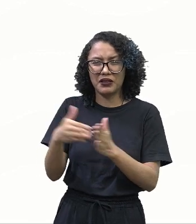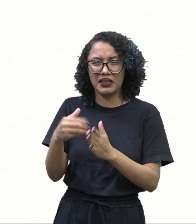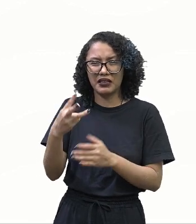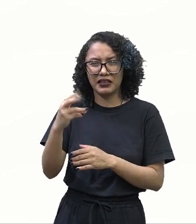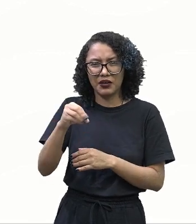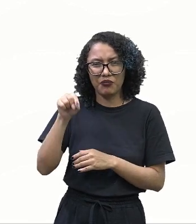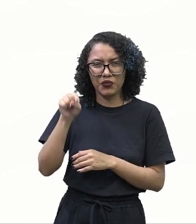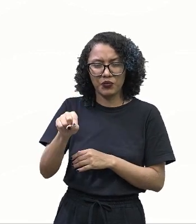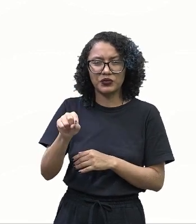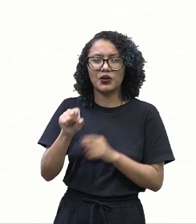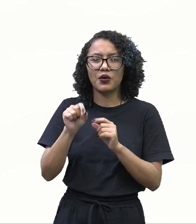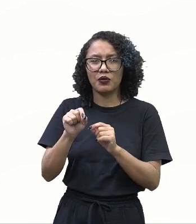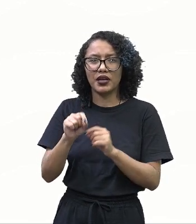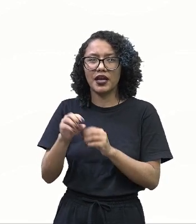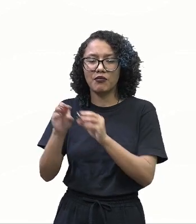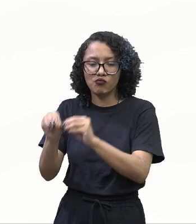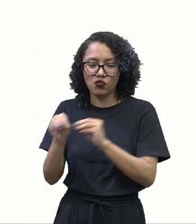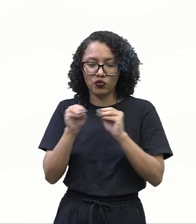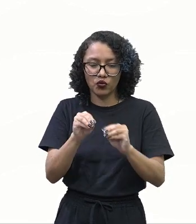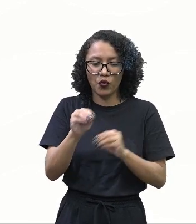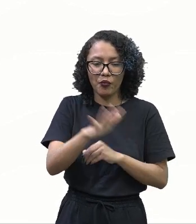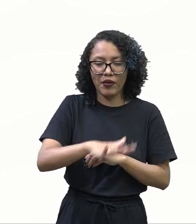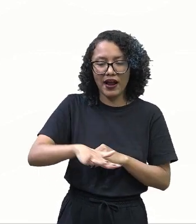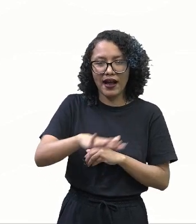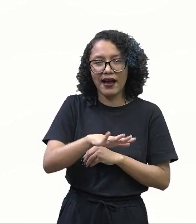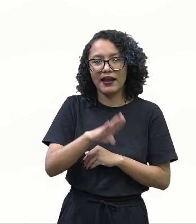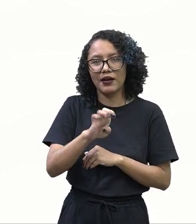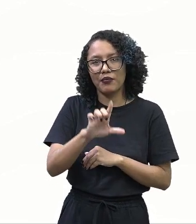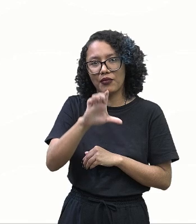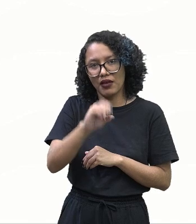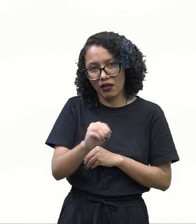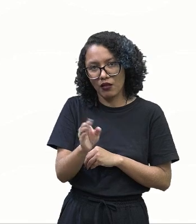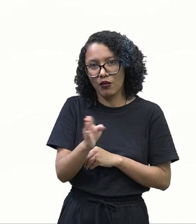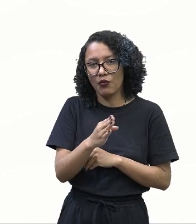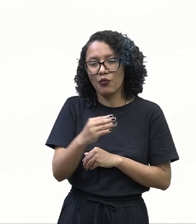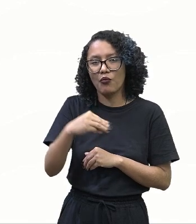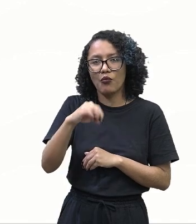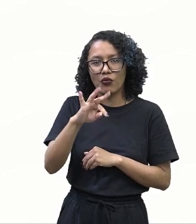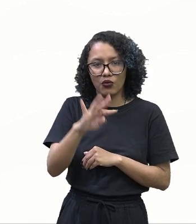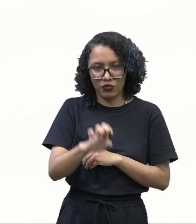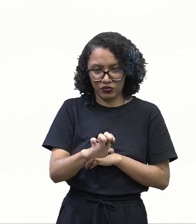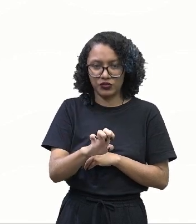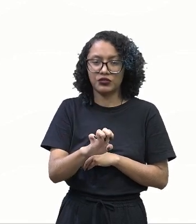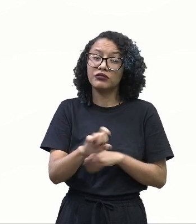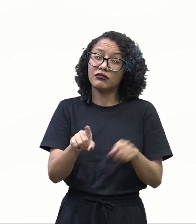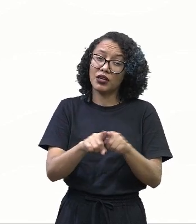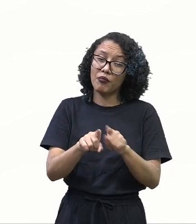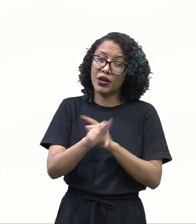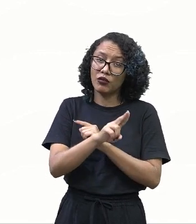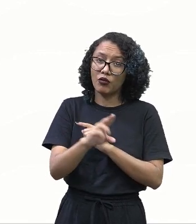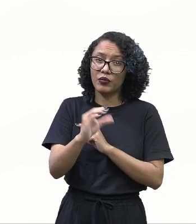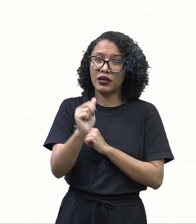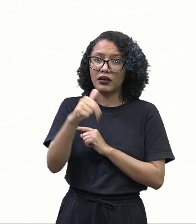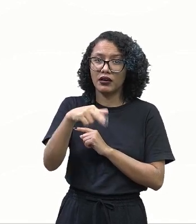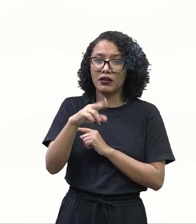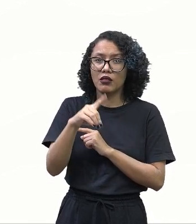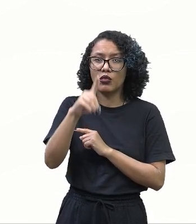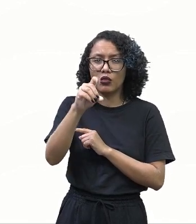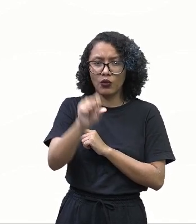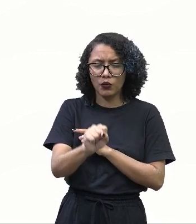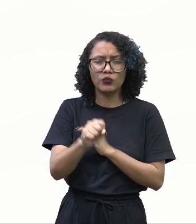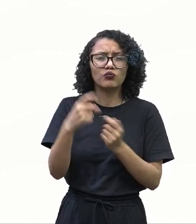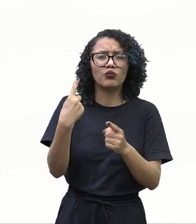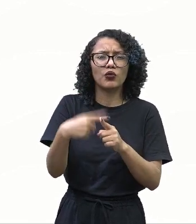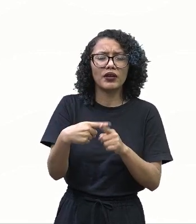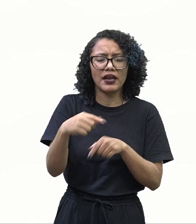a viver na comunidade de Belo Monte, que ficou conhecida como Canudos. Por que Canudos? Porque naquela região em que